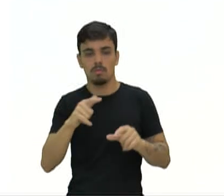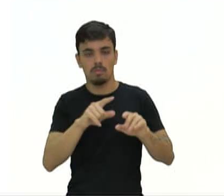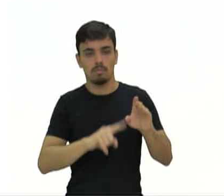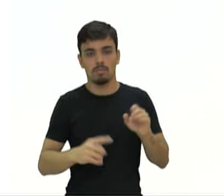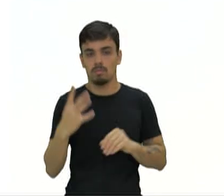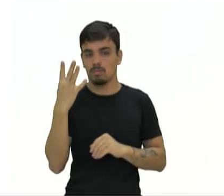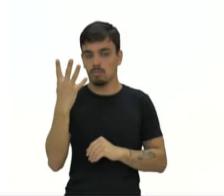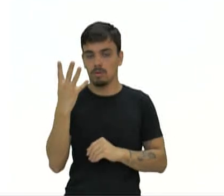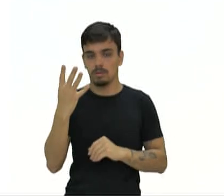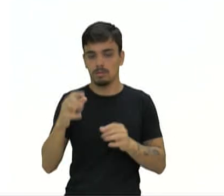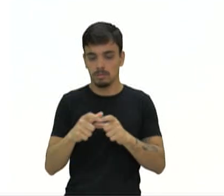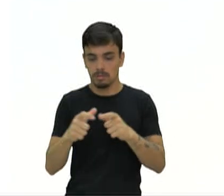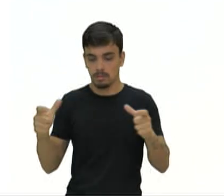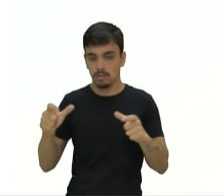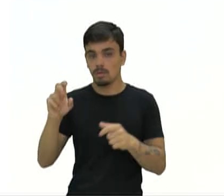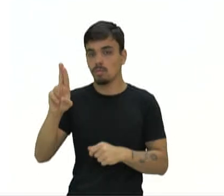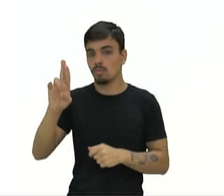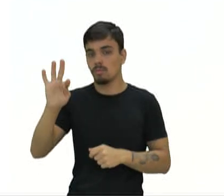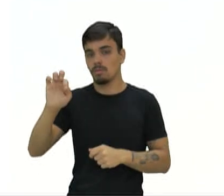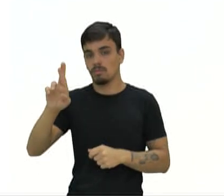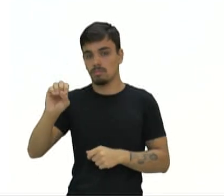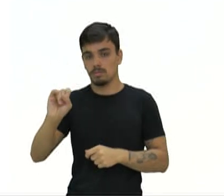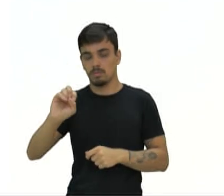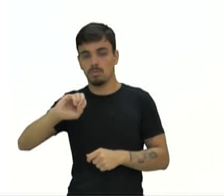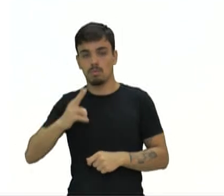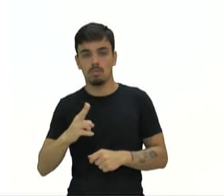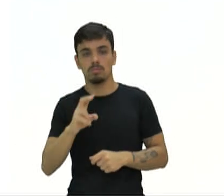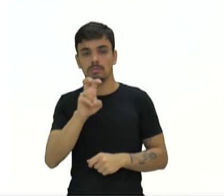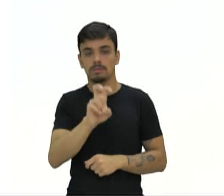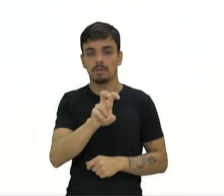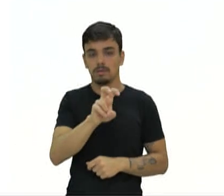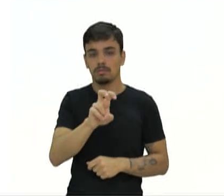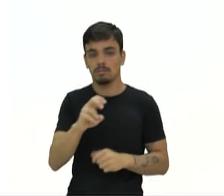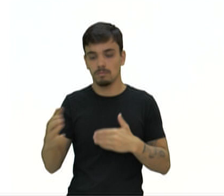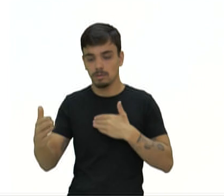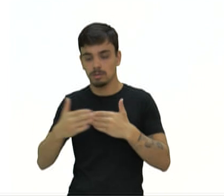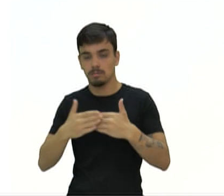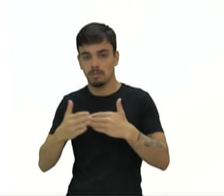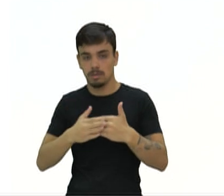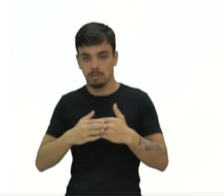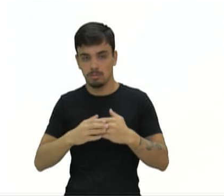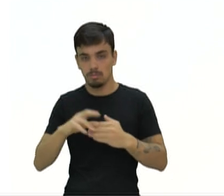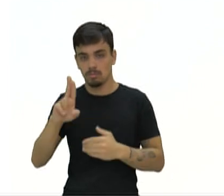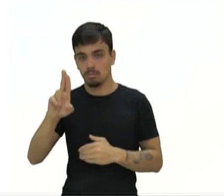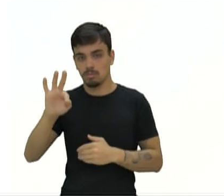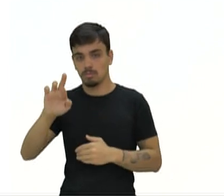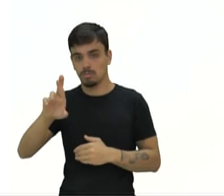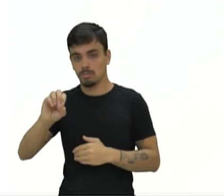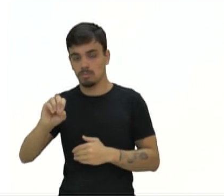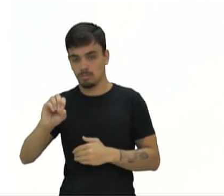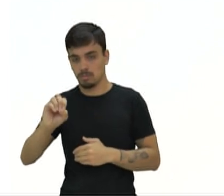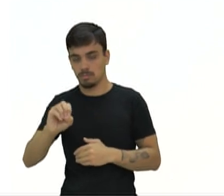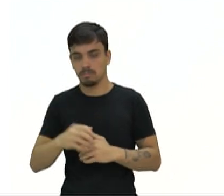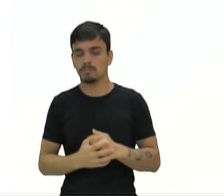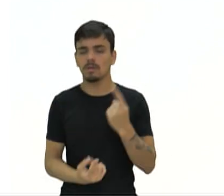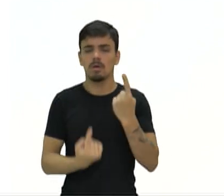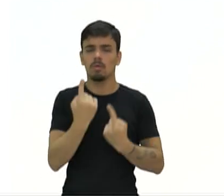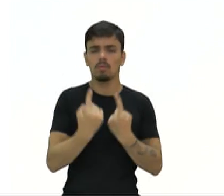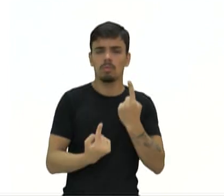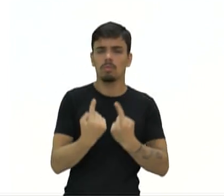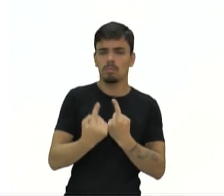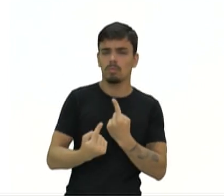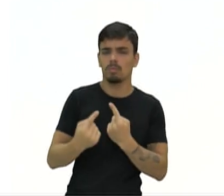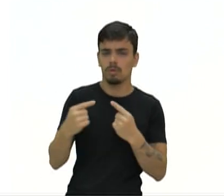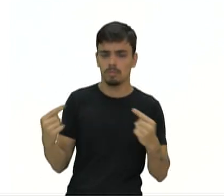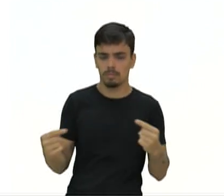útero. 5. Fechamento do colo do útero. Vamos para a próxima tela. As condições corretas são representadas